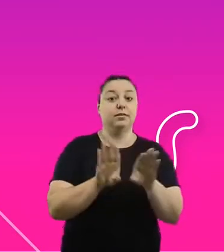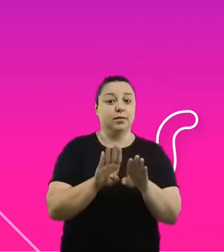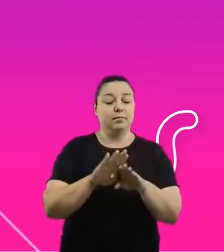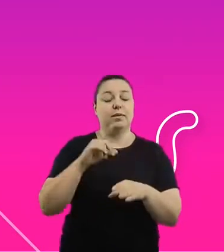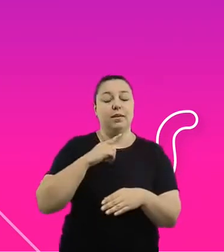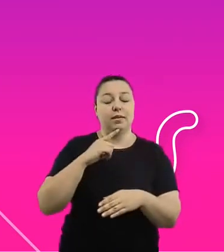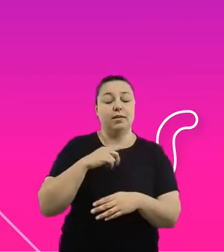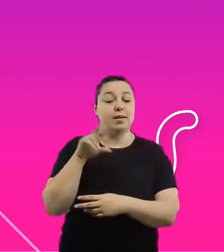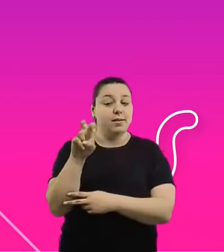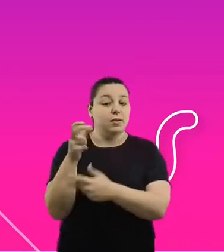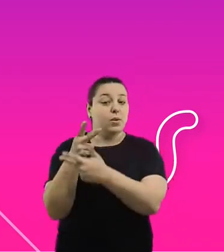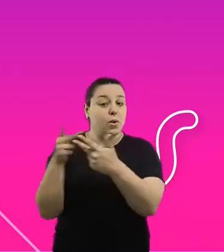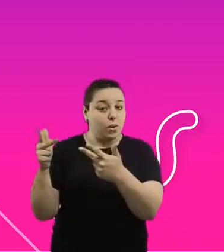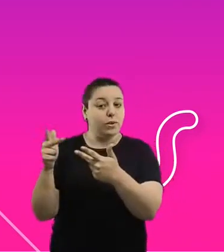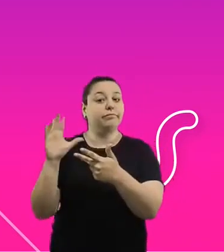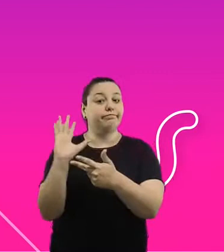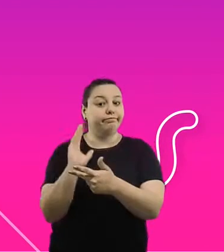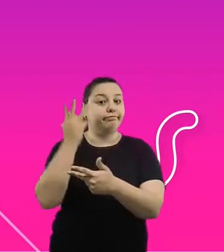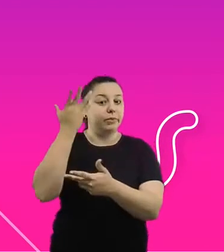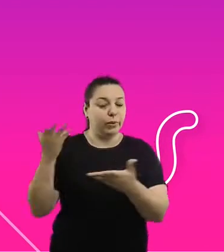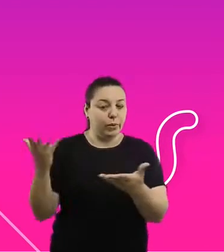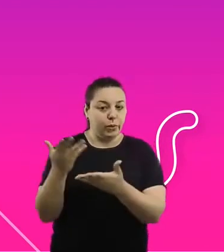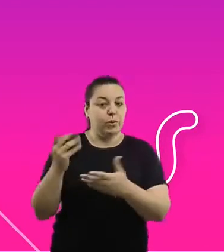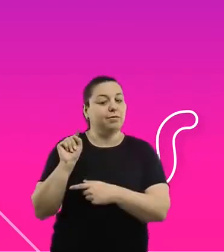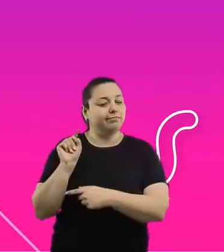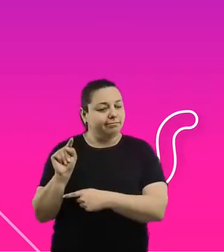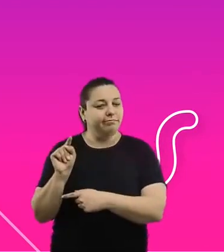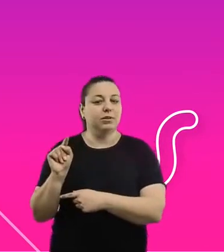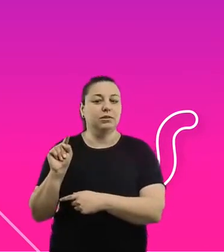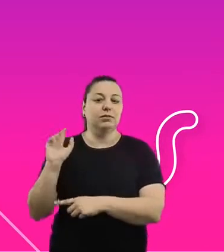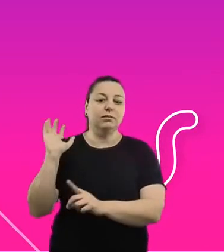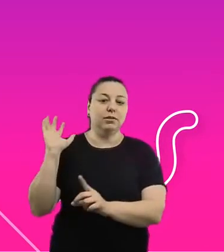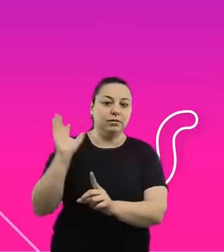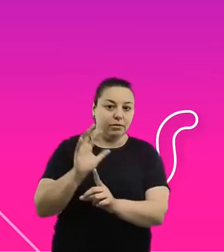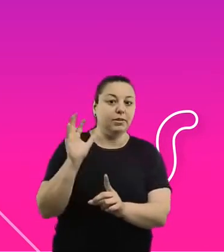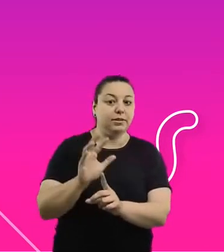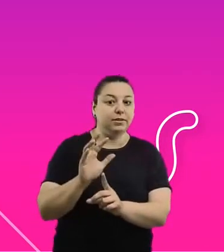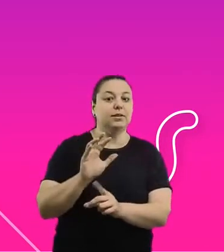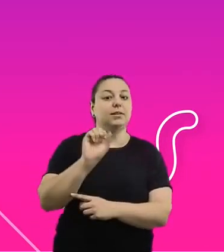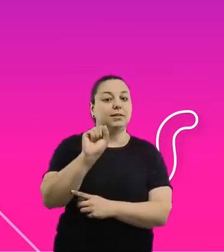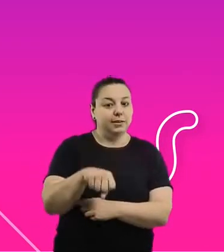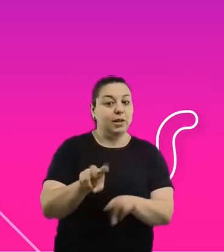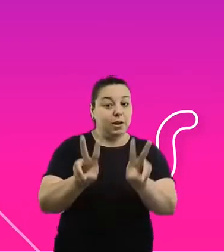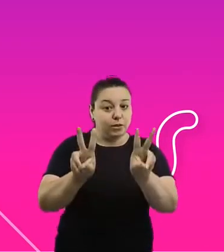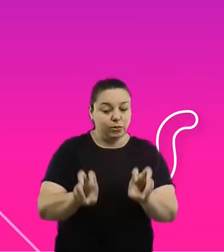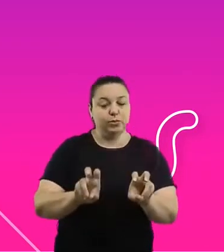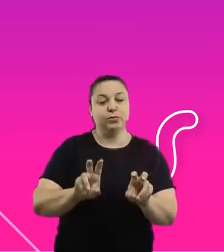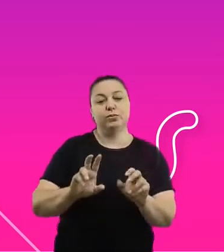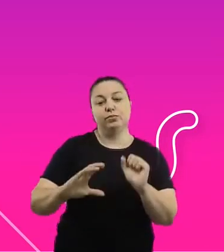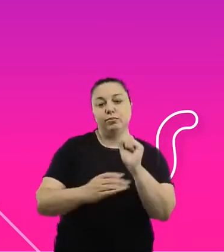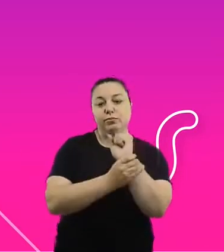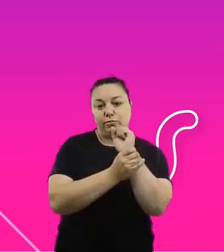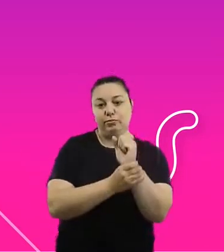que devem influenciar bastante esse tema da segurança digital, né? E aí,